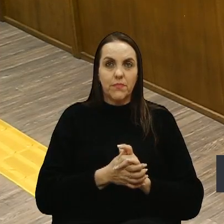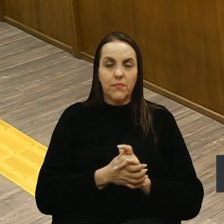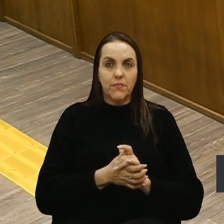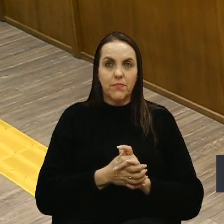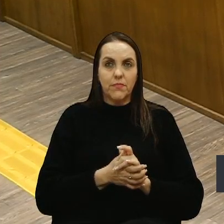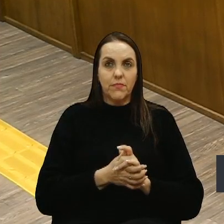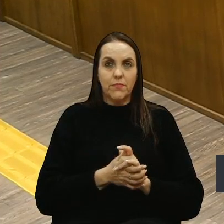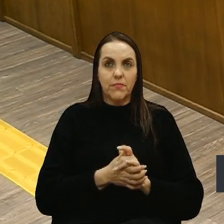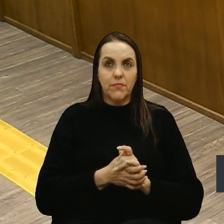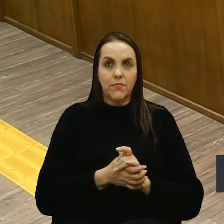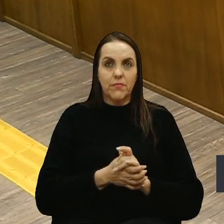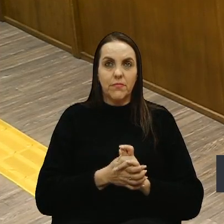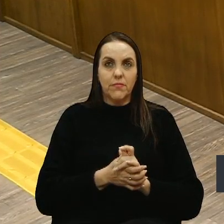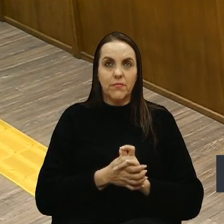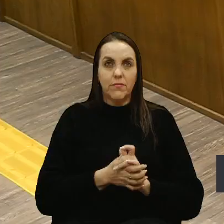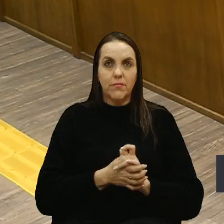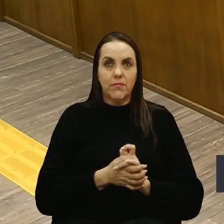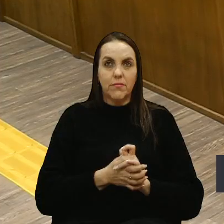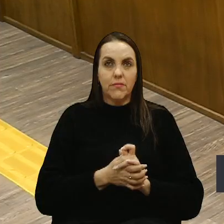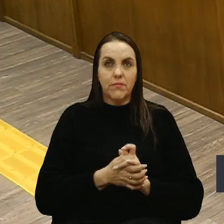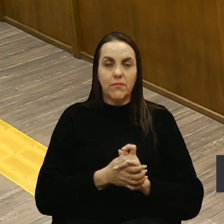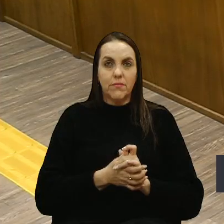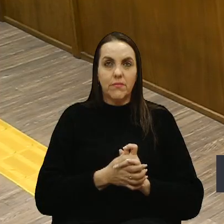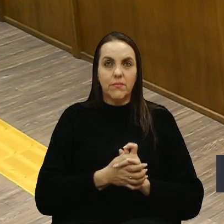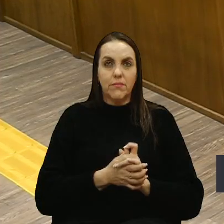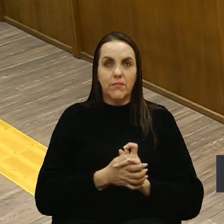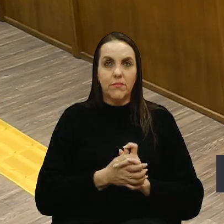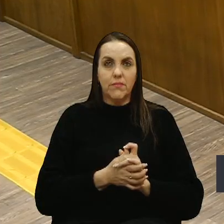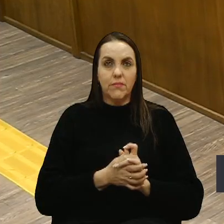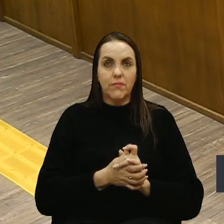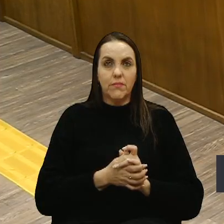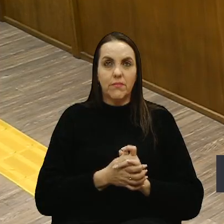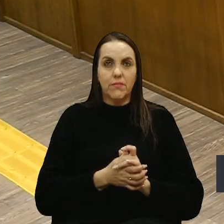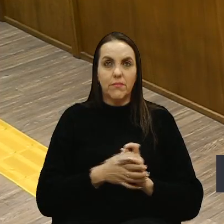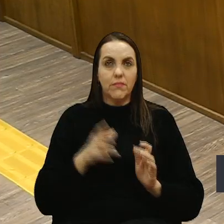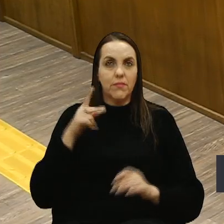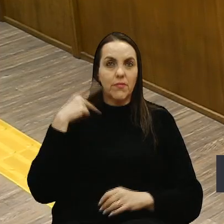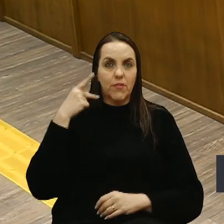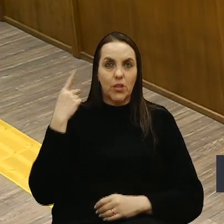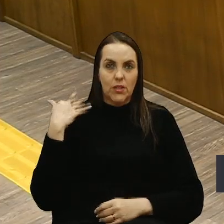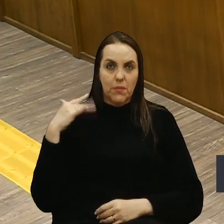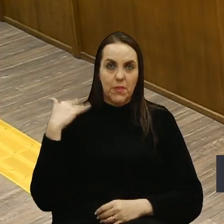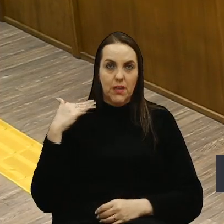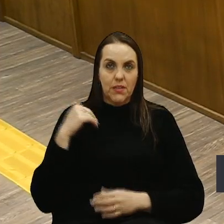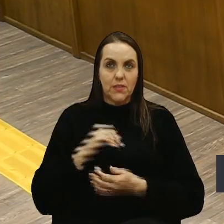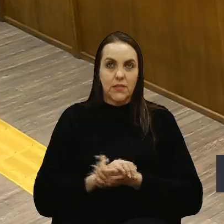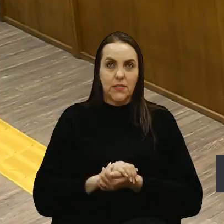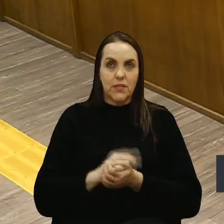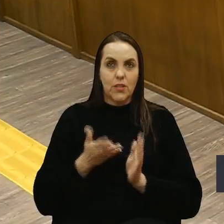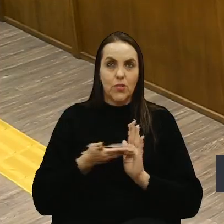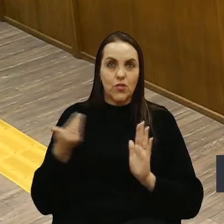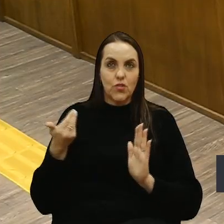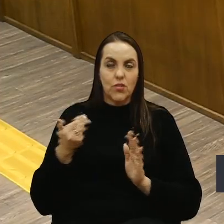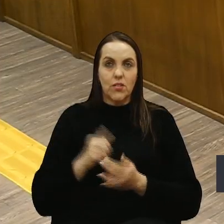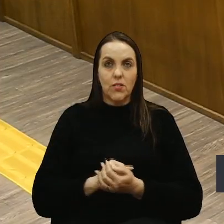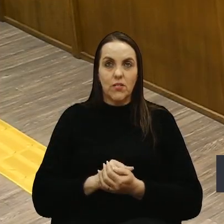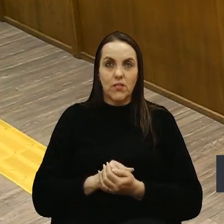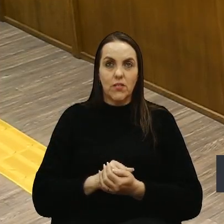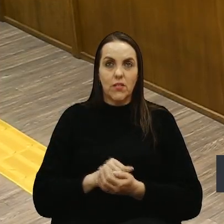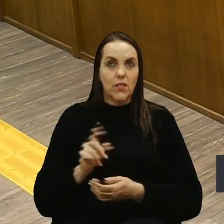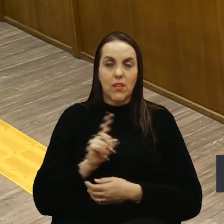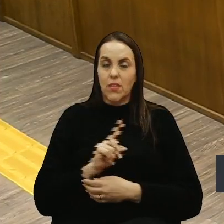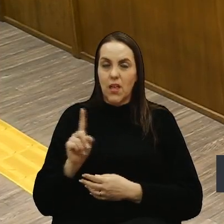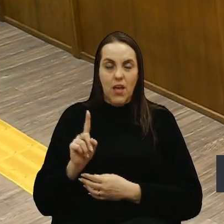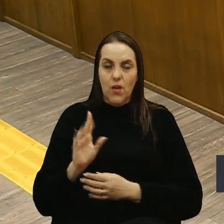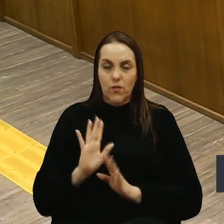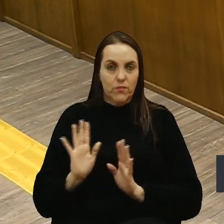Sim. Tirar Não. dos anais, ela não quer. Ela quer retirar dos anais. Vereadora Andressa Marques, a senhora retira dos anais? Não.